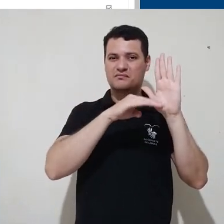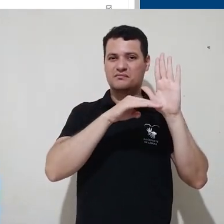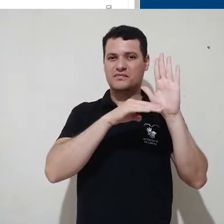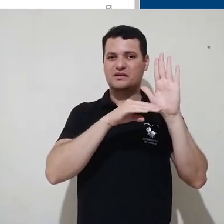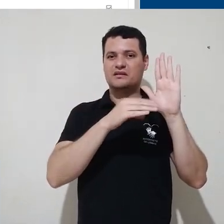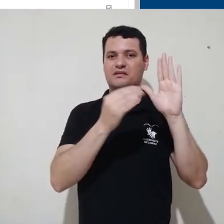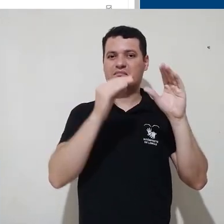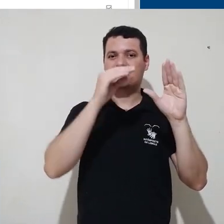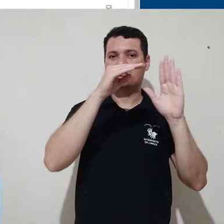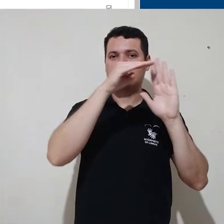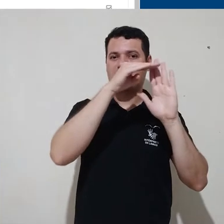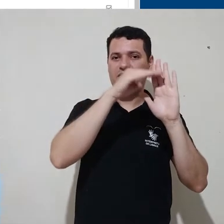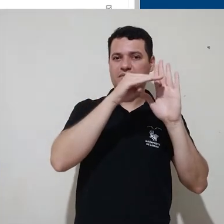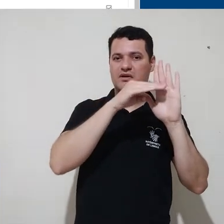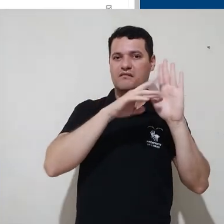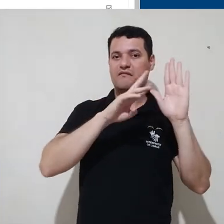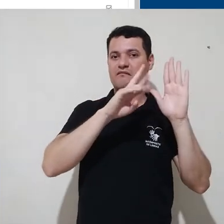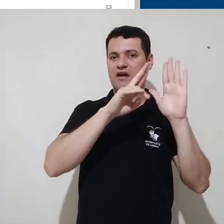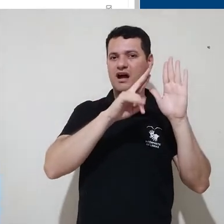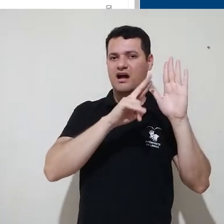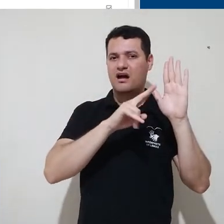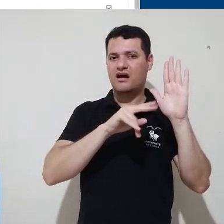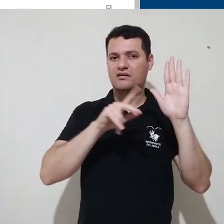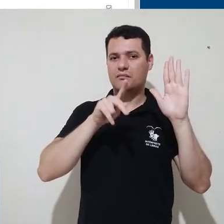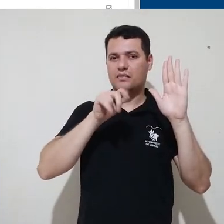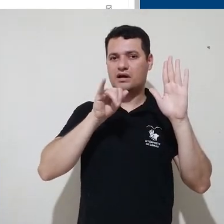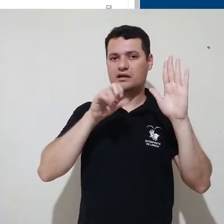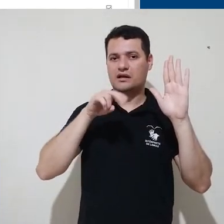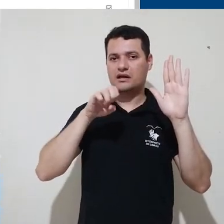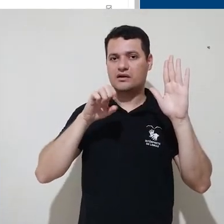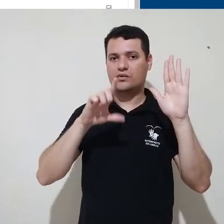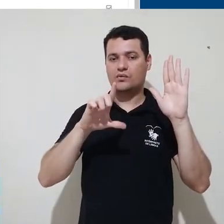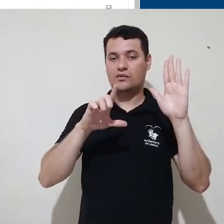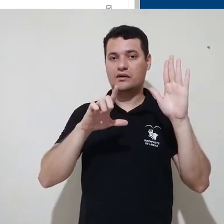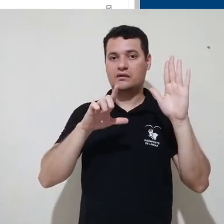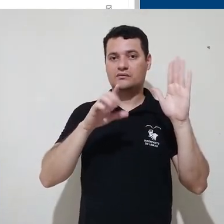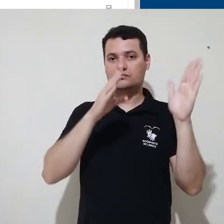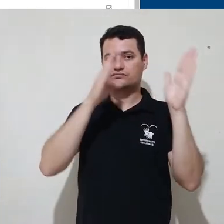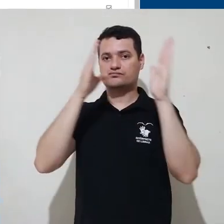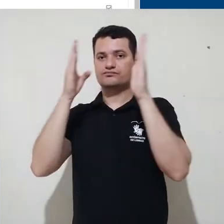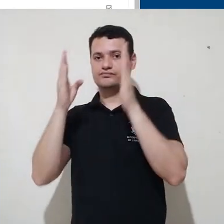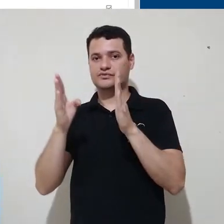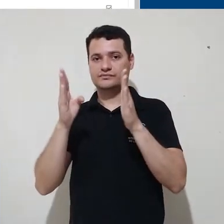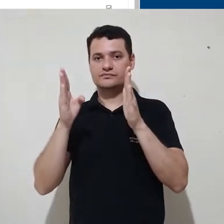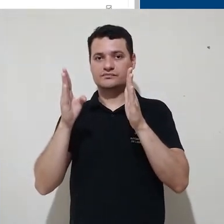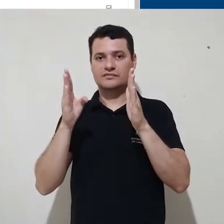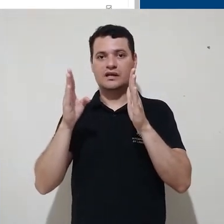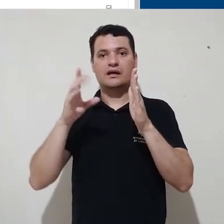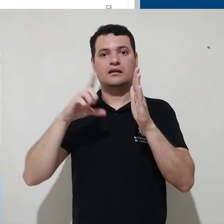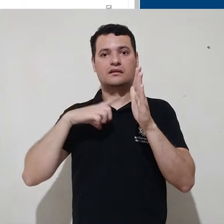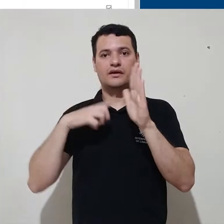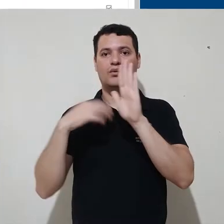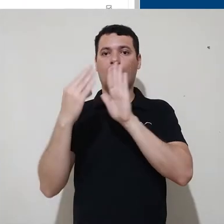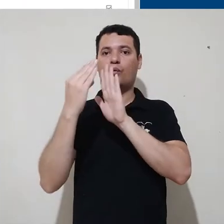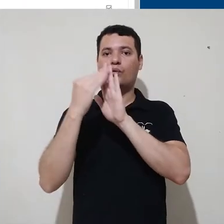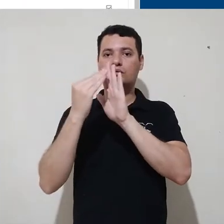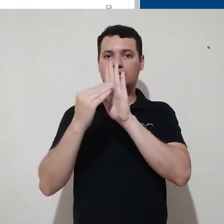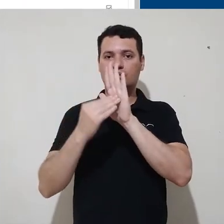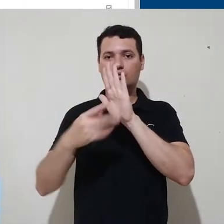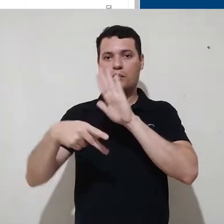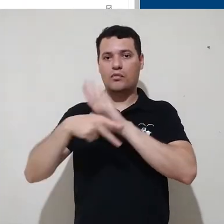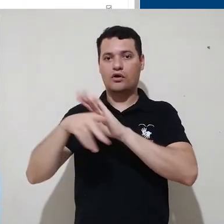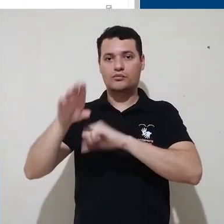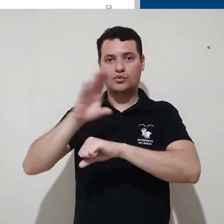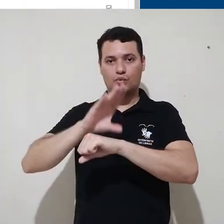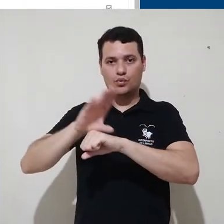recursos de navegação, bem como outros painéis dependendo do seu nível de permissão. Na parte central, nós temos o conteúdo